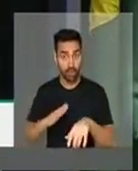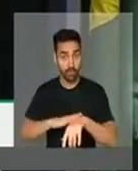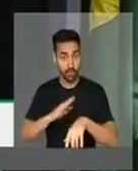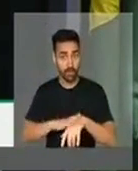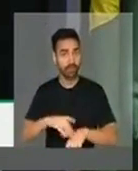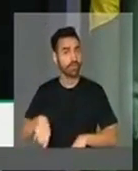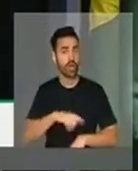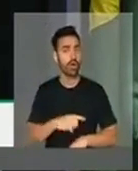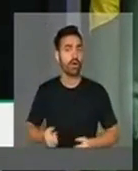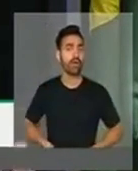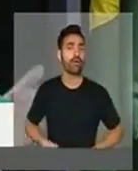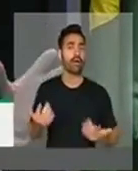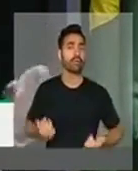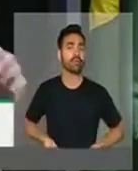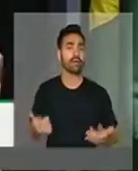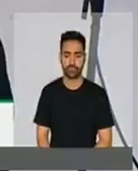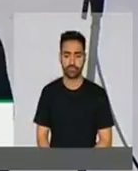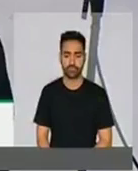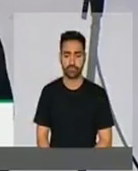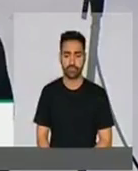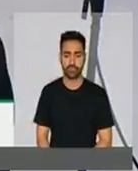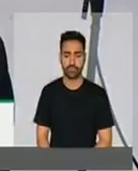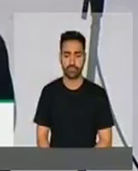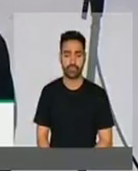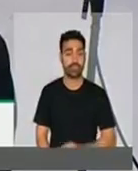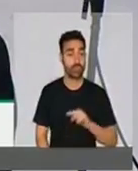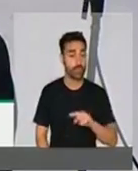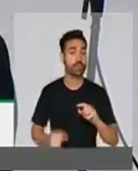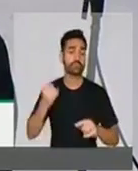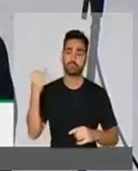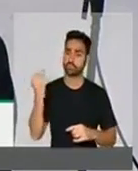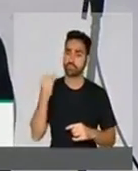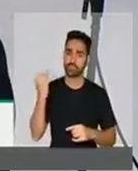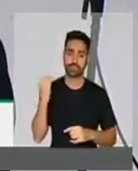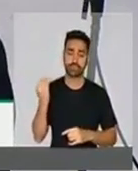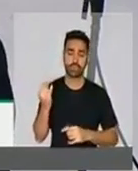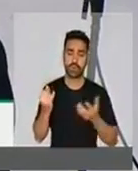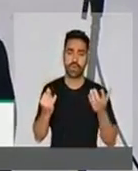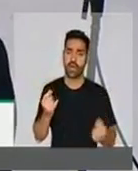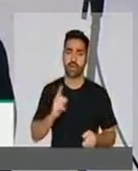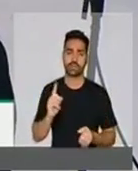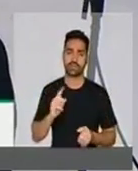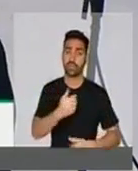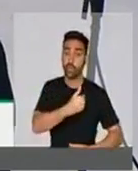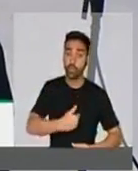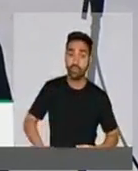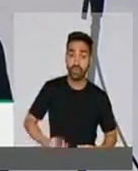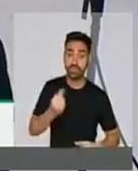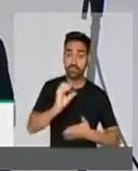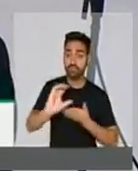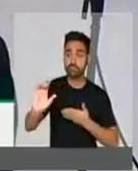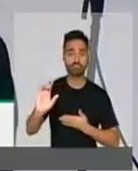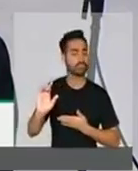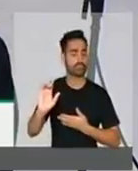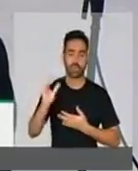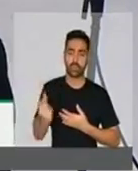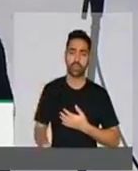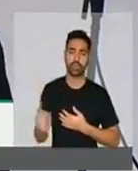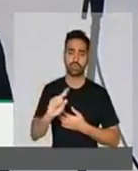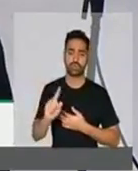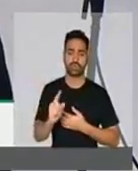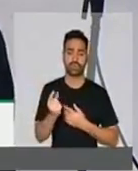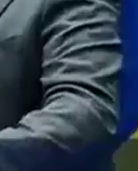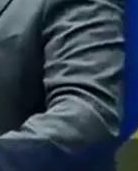nós vamos gastar mais de 3 bi? Contrário a qualquer financiamento público de campanha.